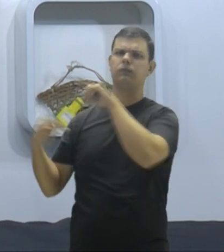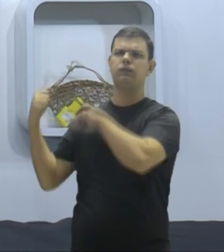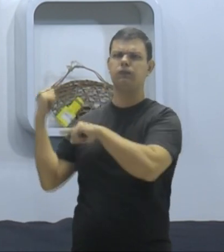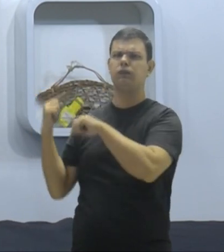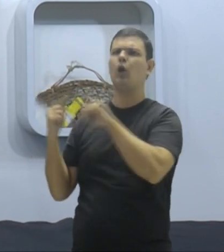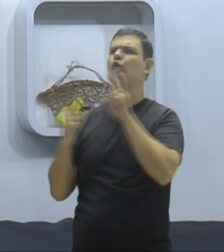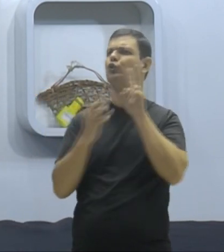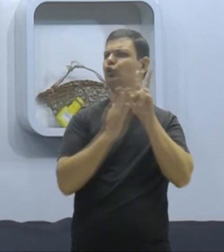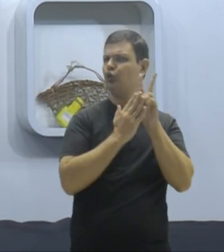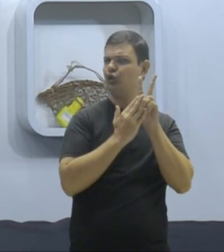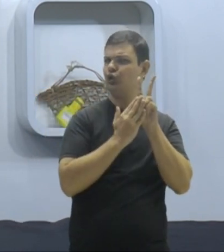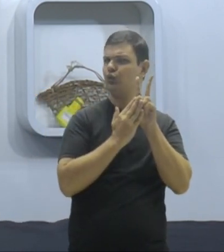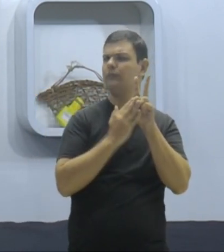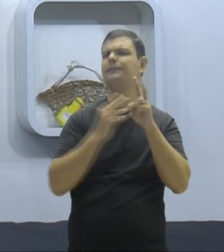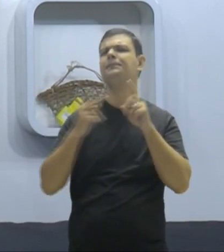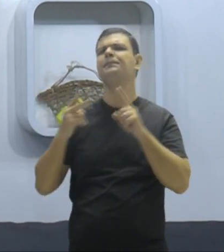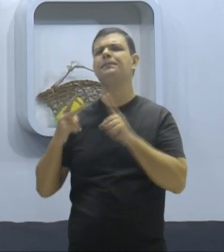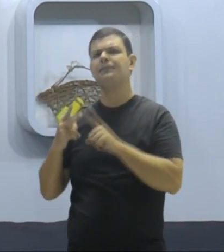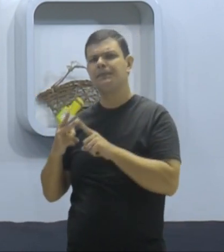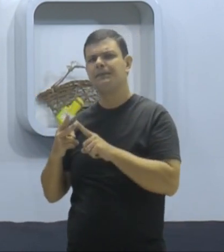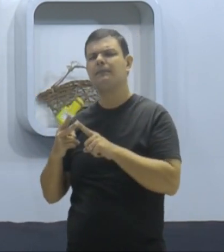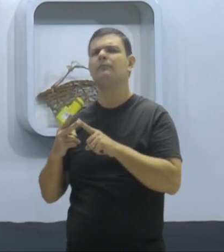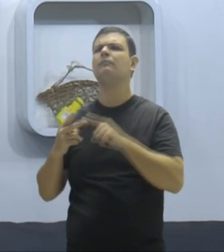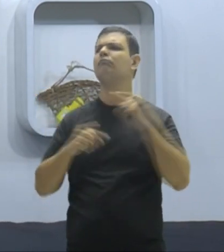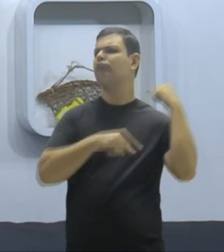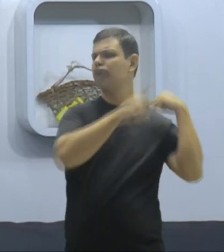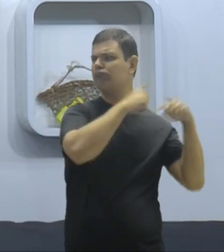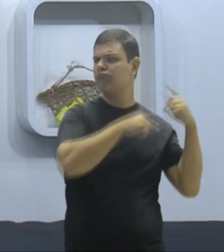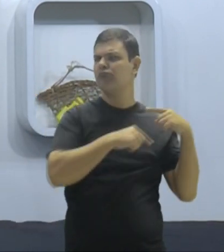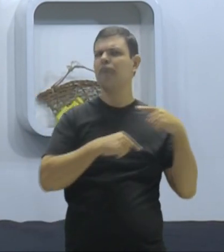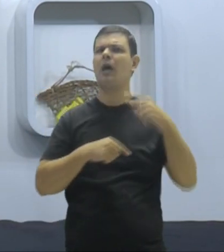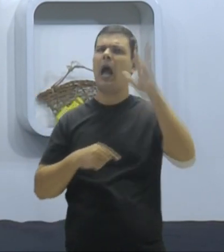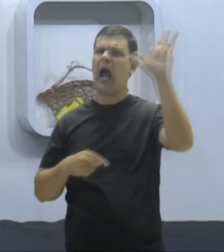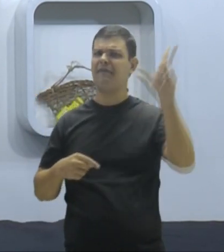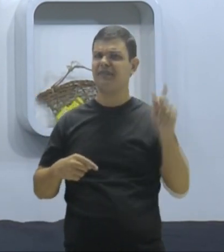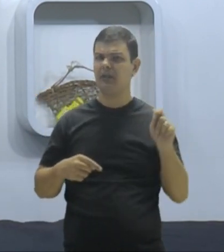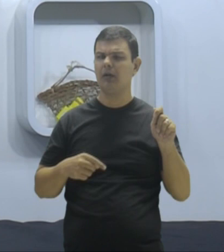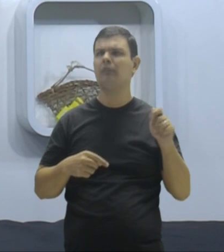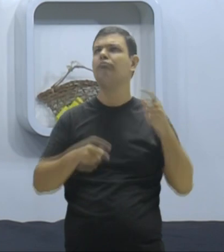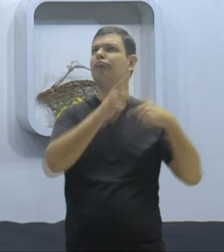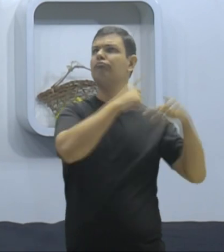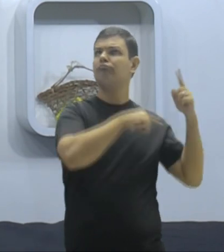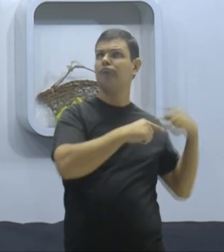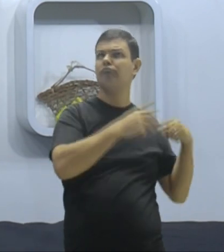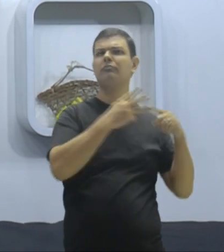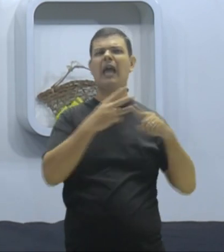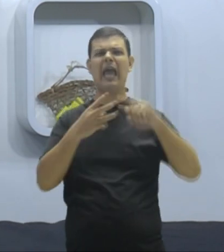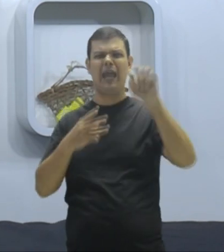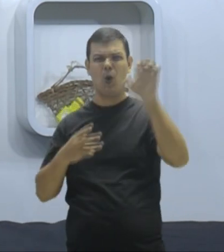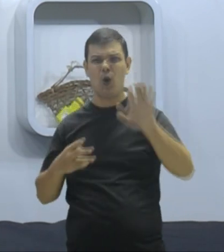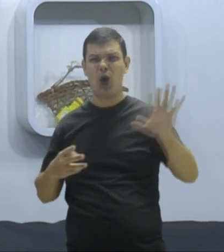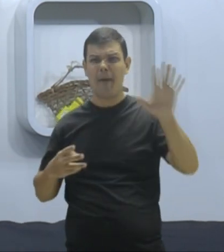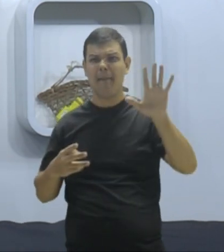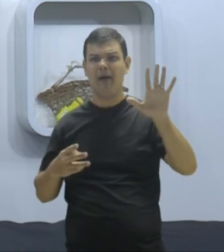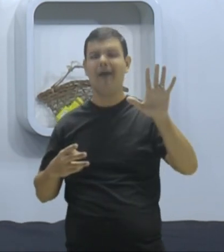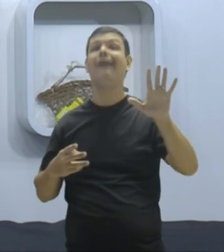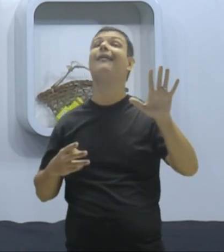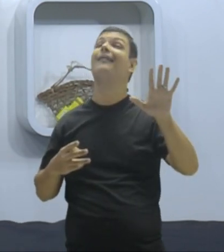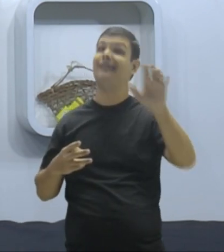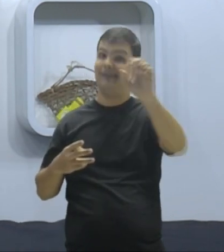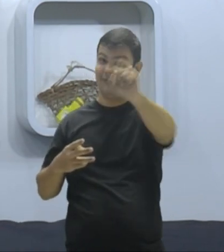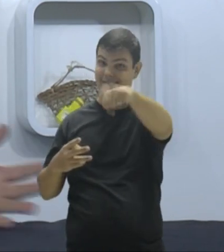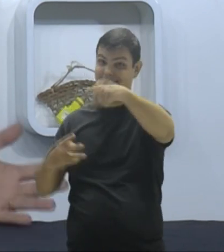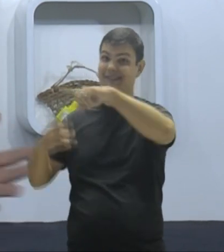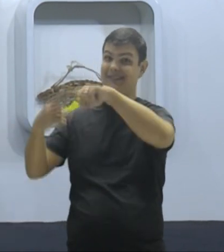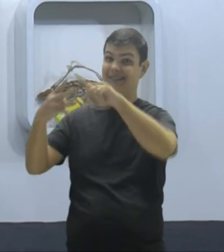indígena, eu tenho descendência africana e tenho descendência europeia? Isso mesmo. Ah,